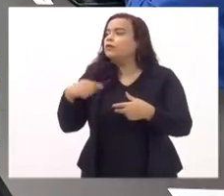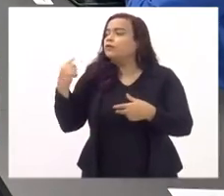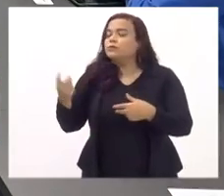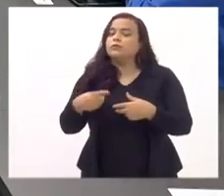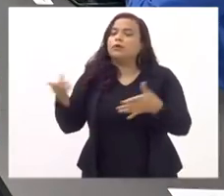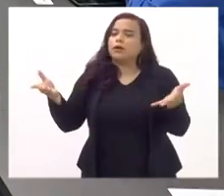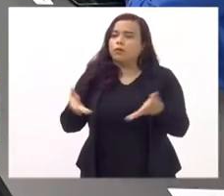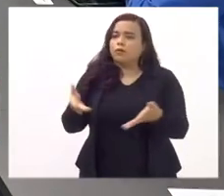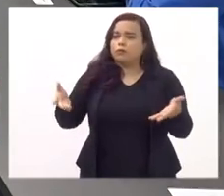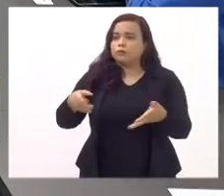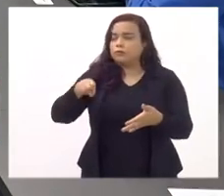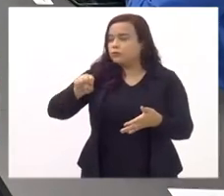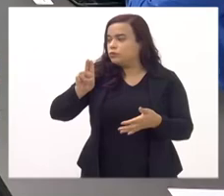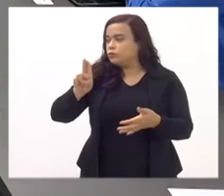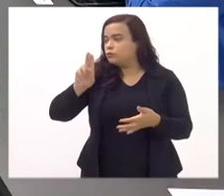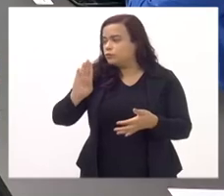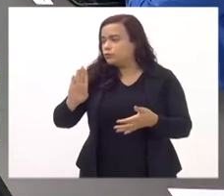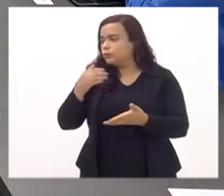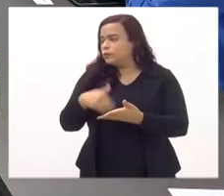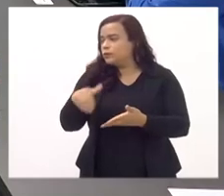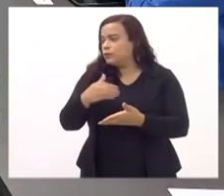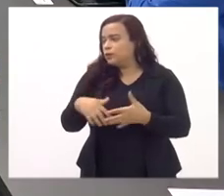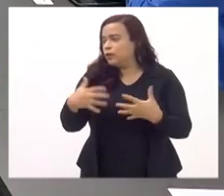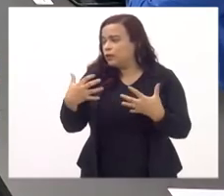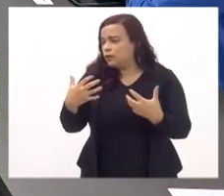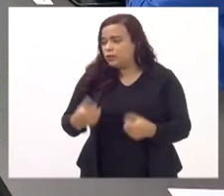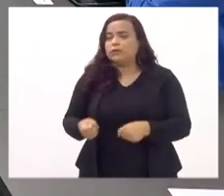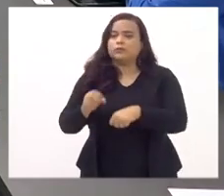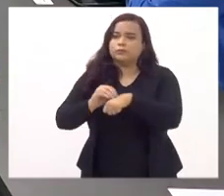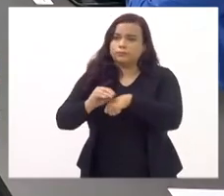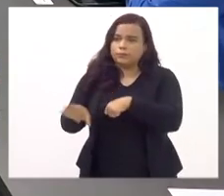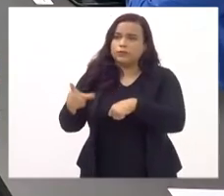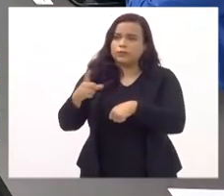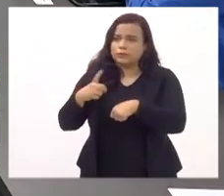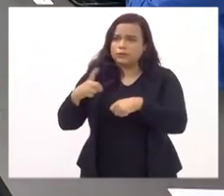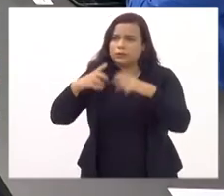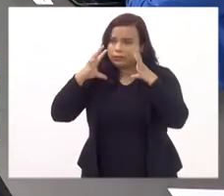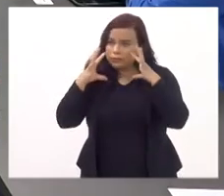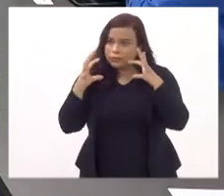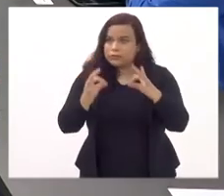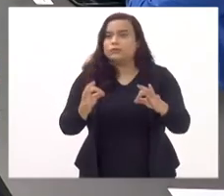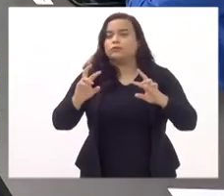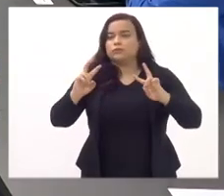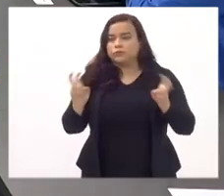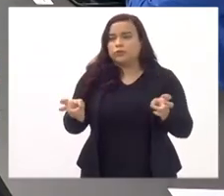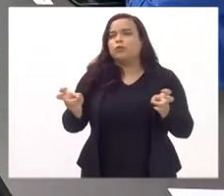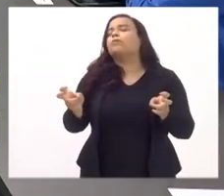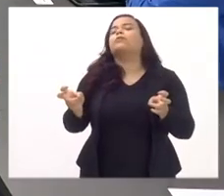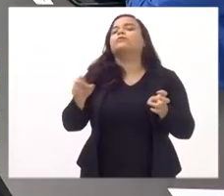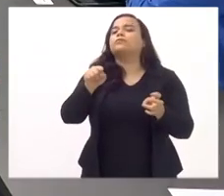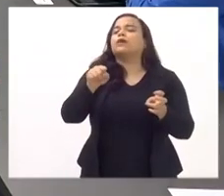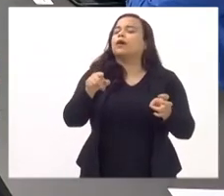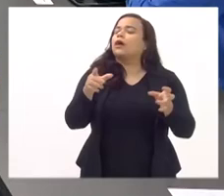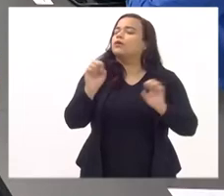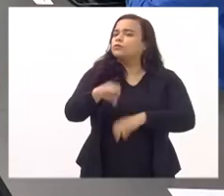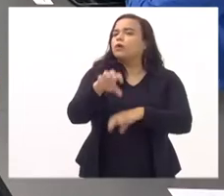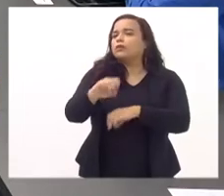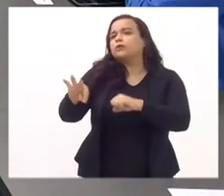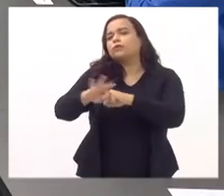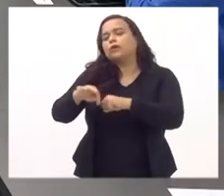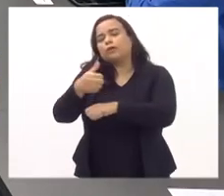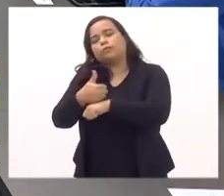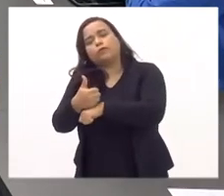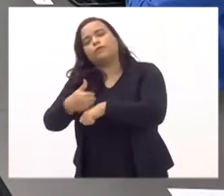o subsecretário aceitou a nossa sugestão de ter essa escuta sobre o quadro da educação técnico-profissional aqui no Estado do Rio de Janeiro,